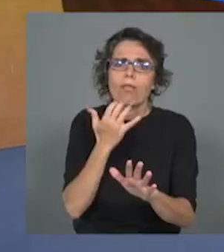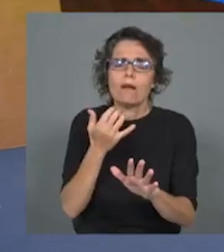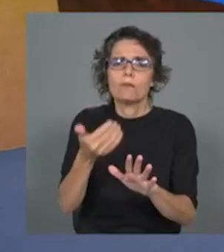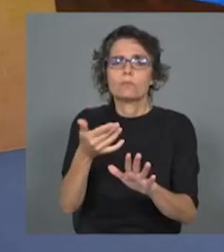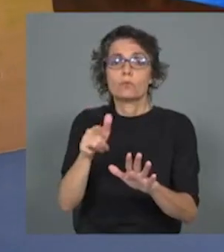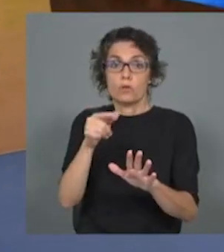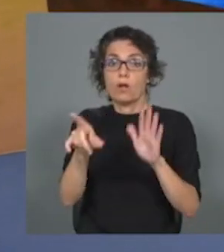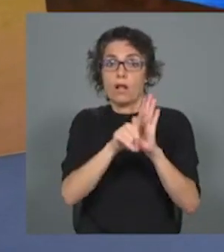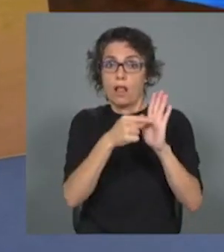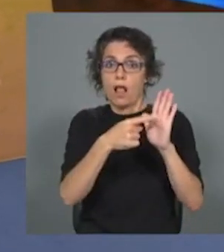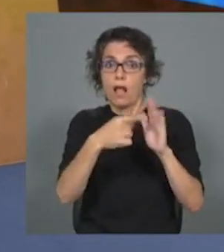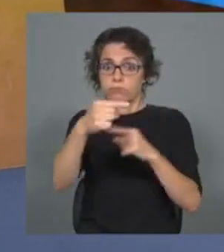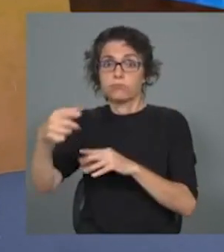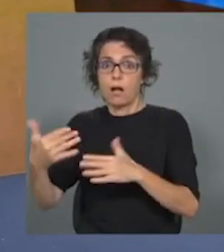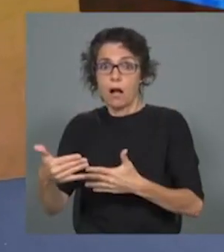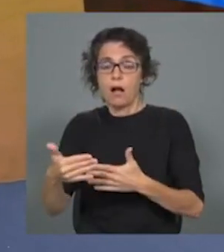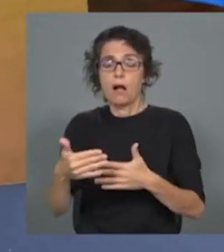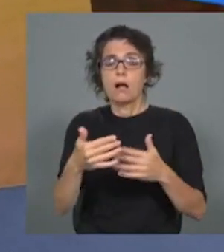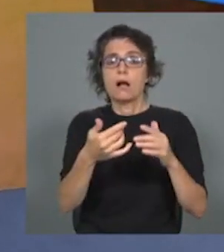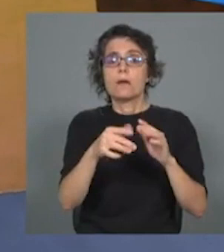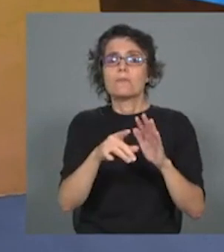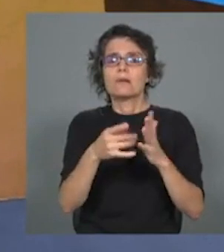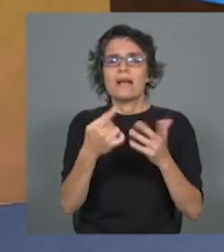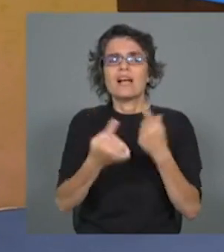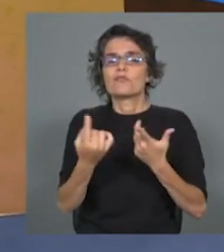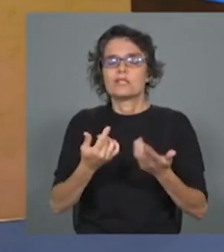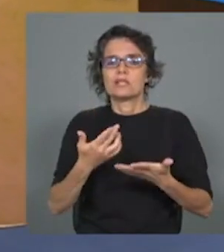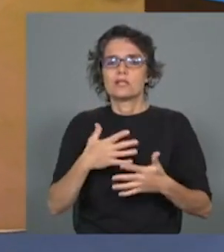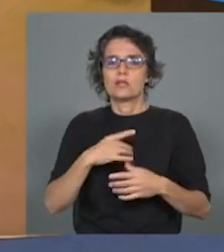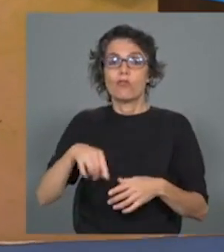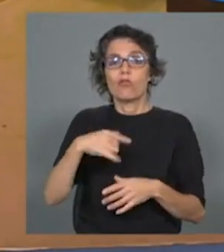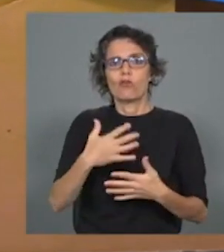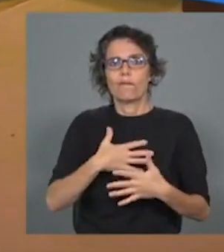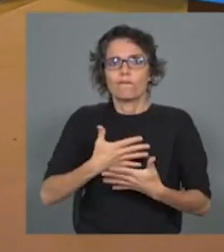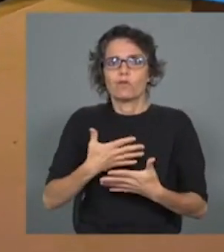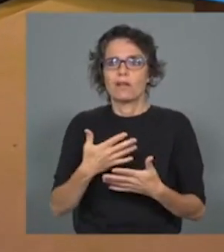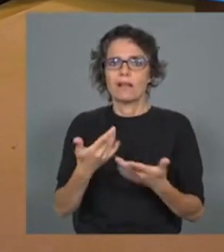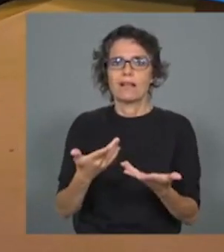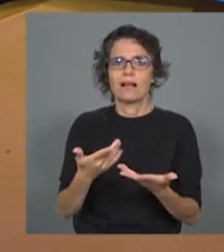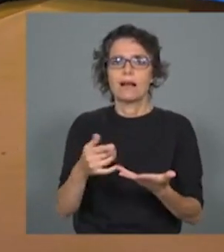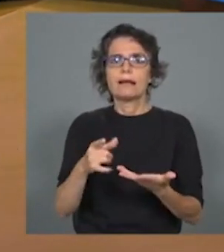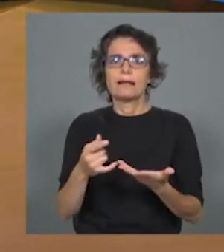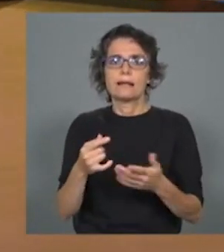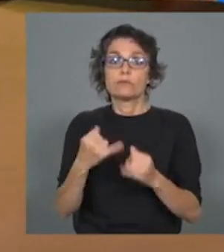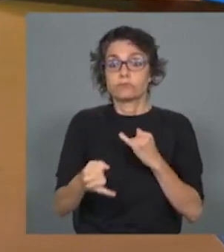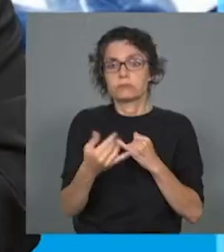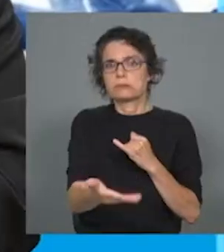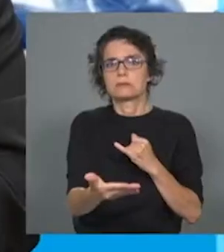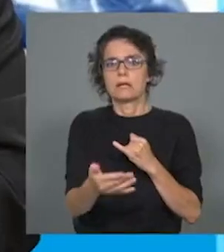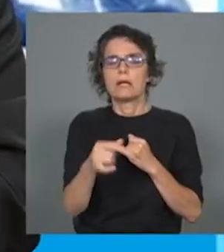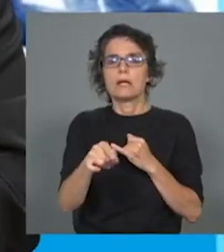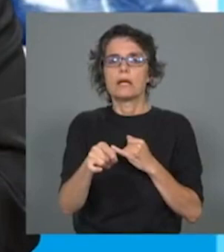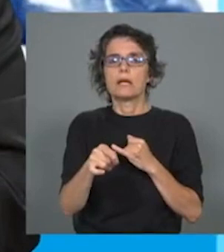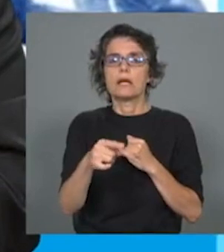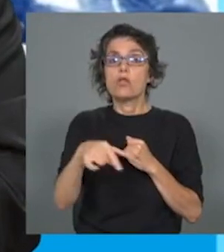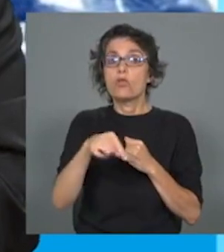coloca muita limitação, mas nós sabemos como é, não é? Às vezes a fé é demasiada e nós arriscamos e depois as coisas correm mal. A única coisa